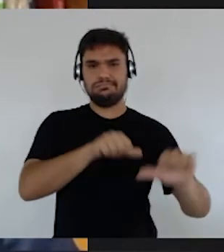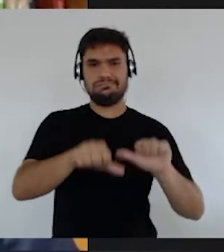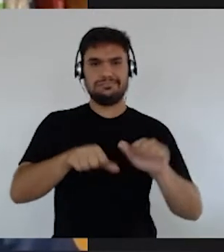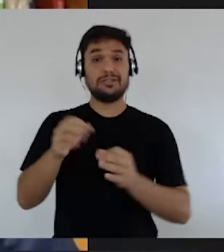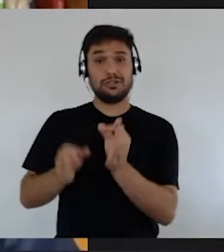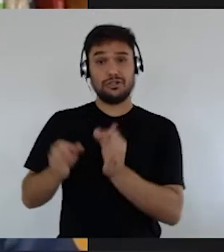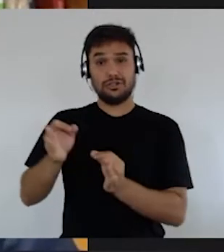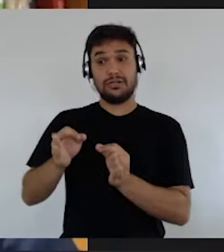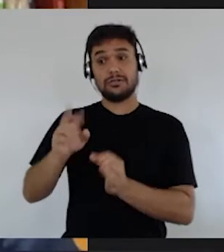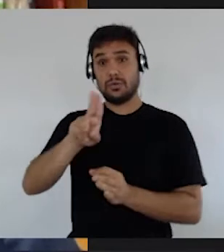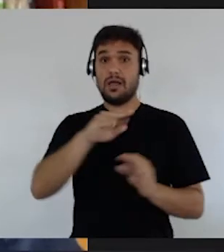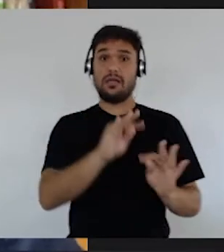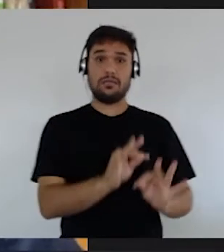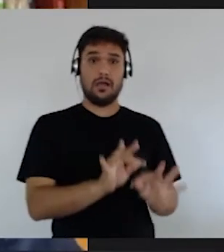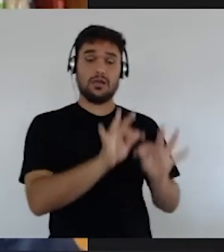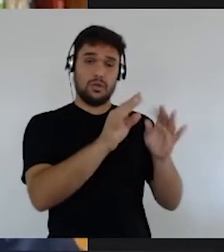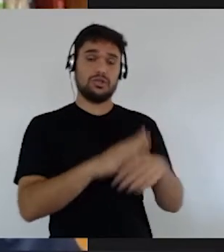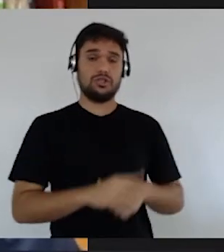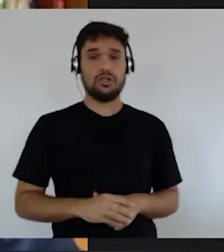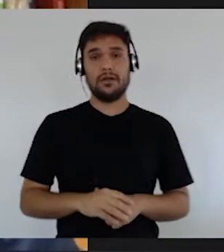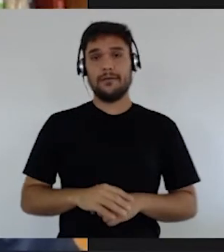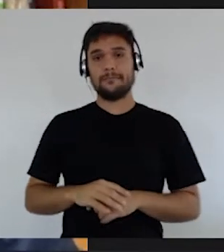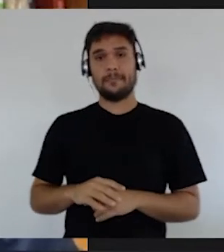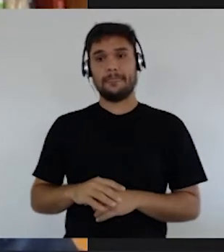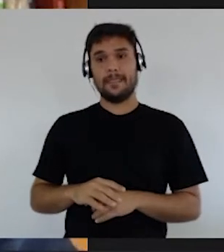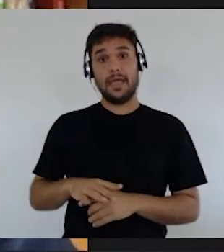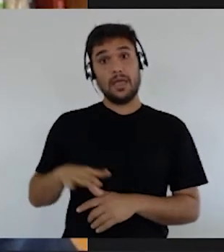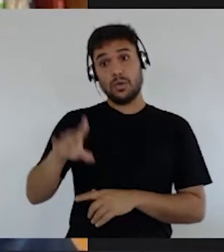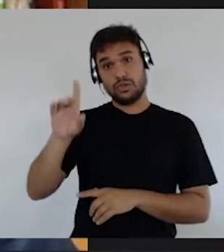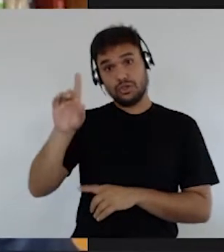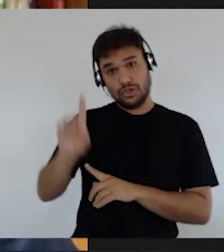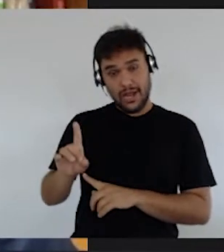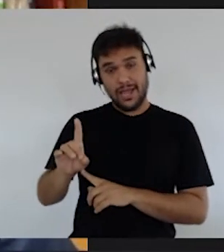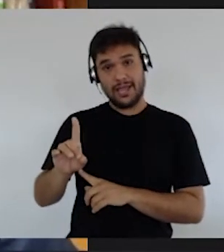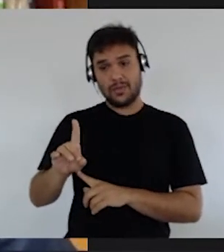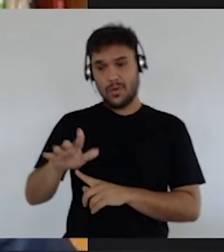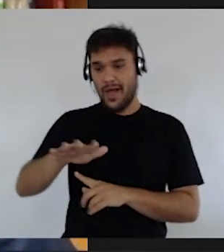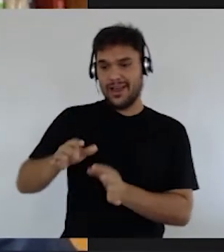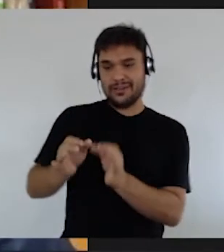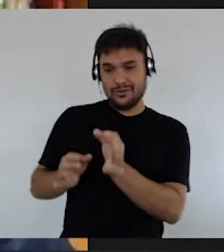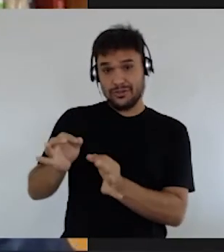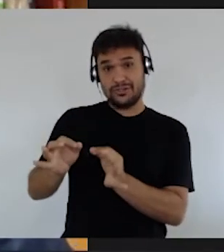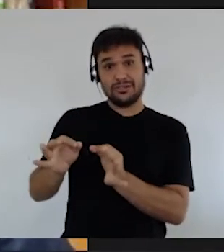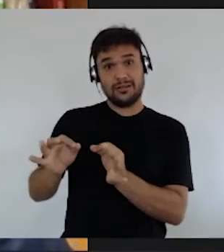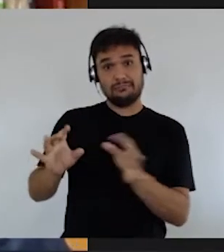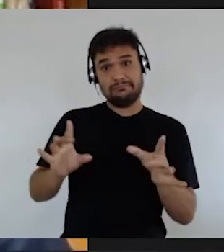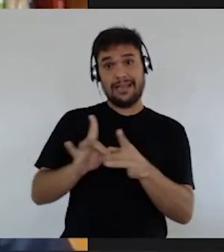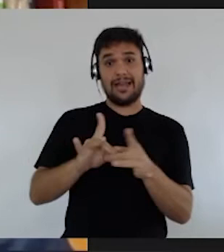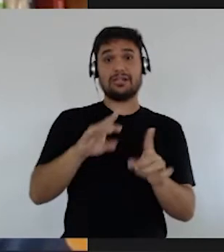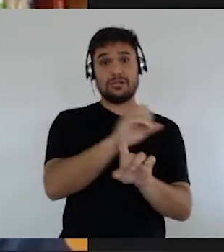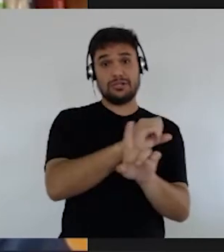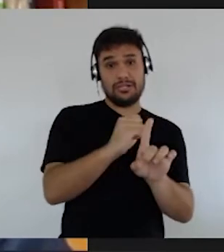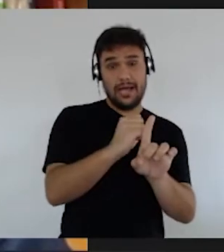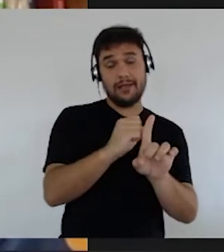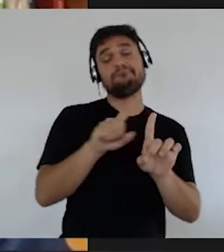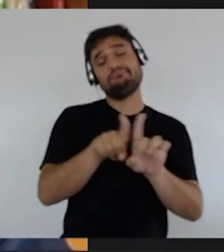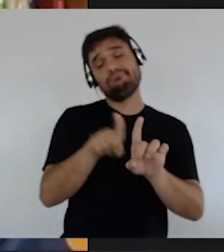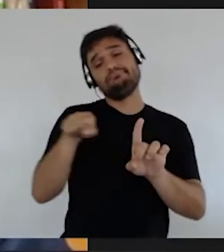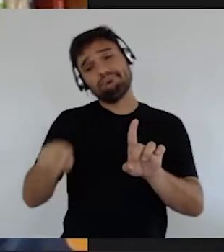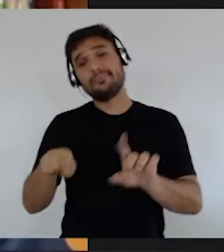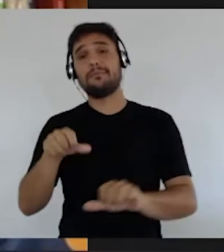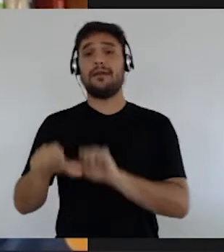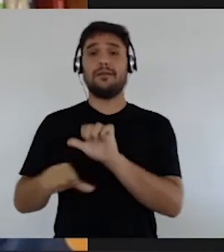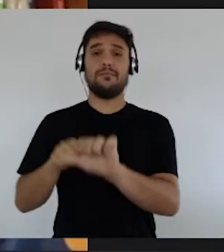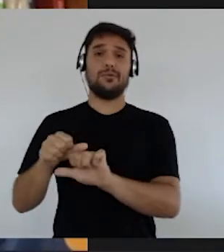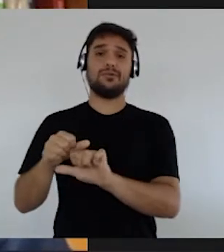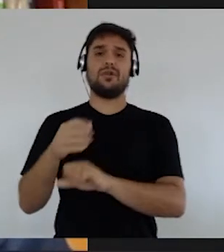pela tecnologia. E o direito e o mundo jurídico, como produtos da sociedade, também sofreram diversas modificações ao longo